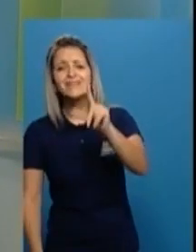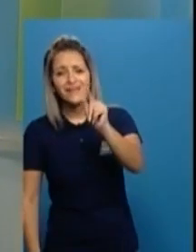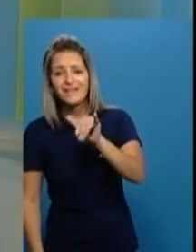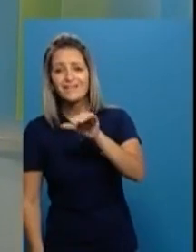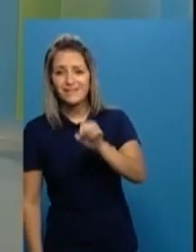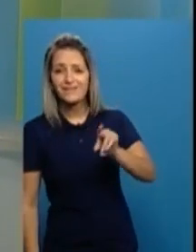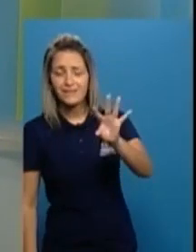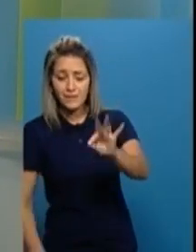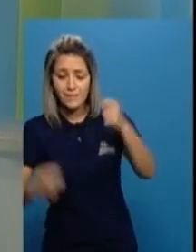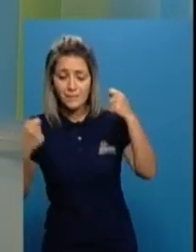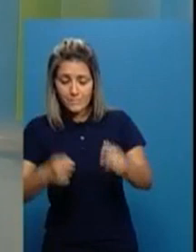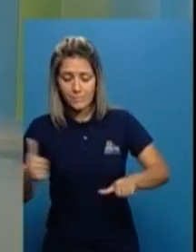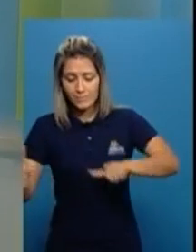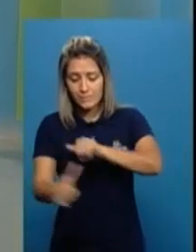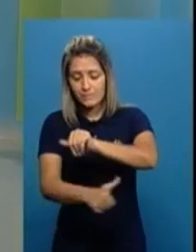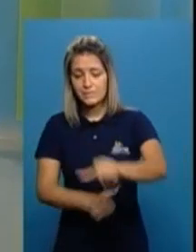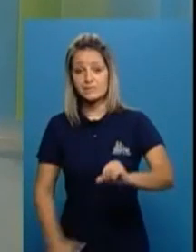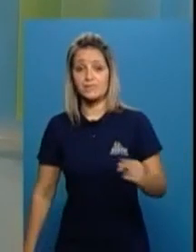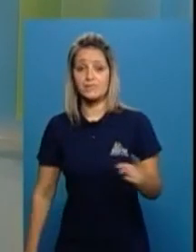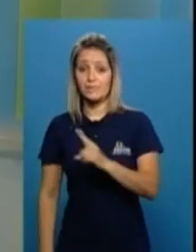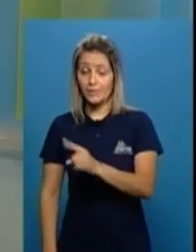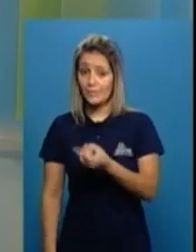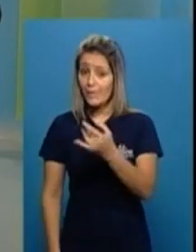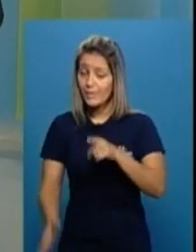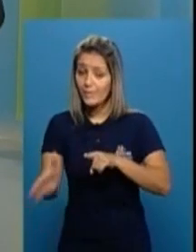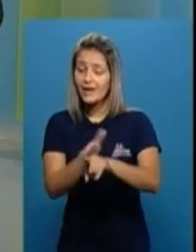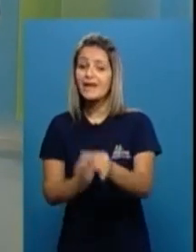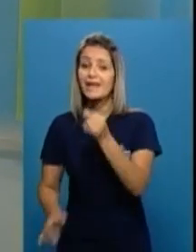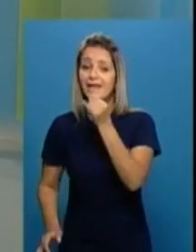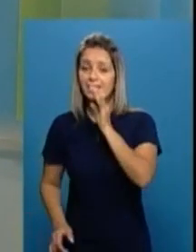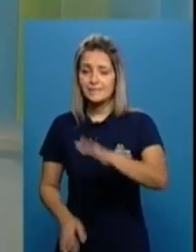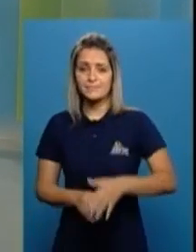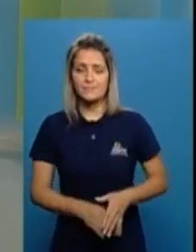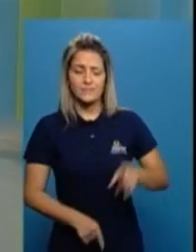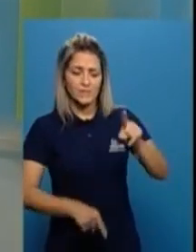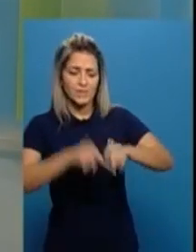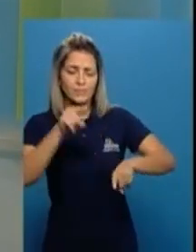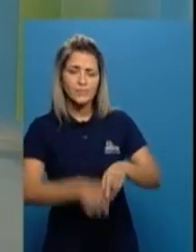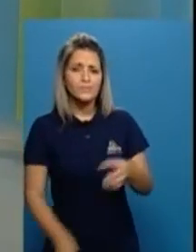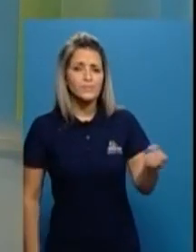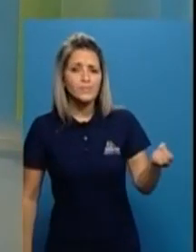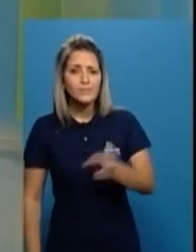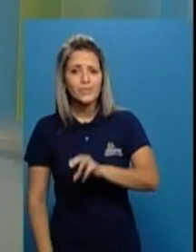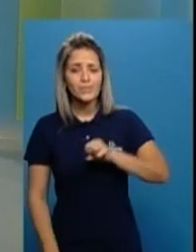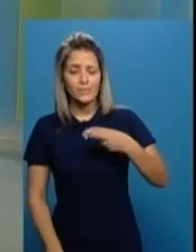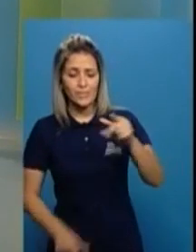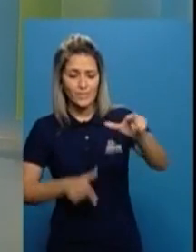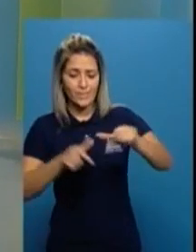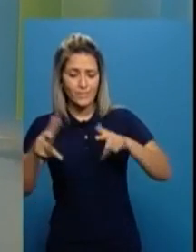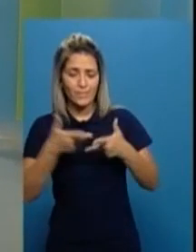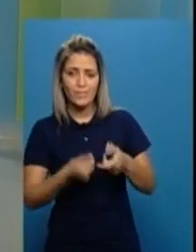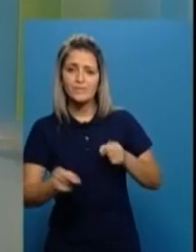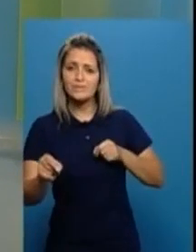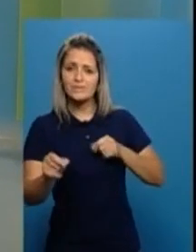não de alterações. Algumas perguntas são: novos produtos ou serviços estão sendo projetados